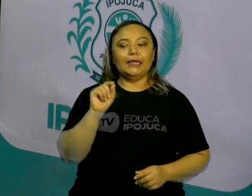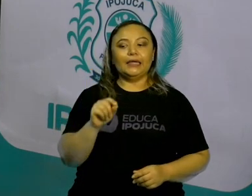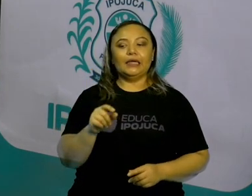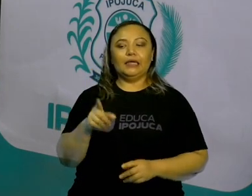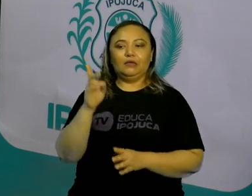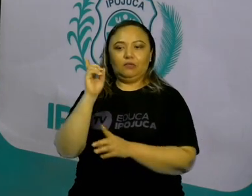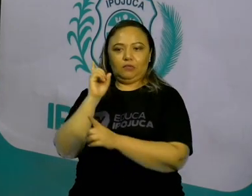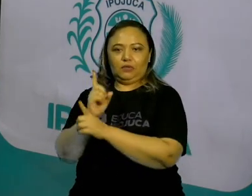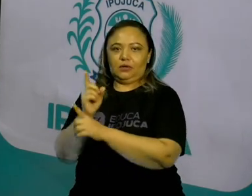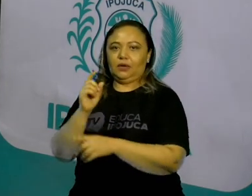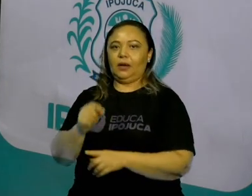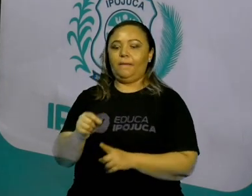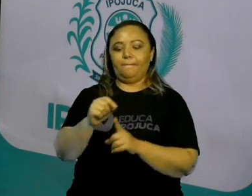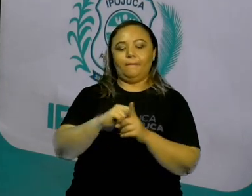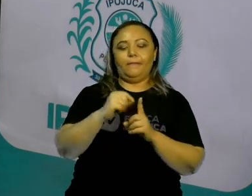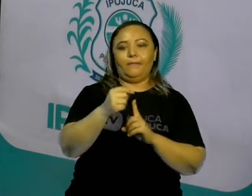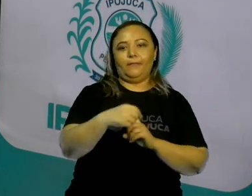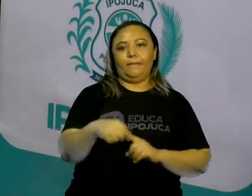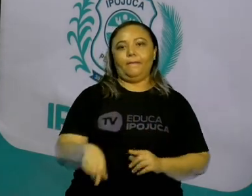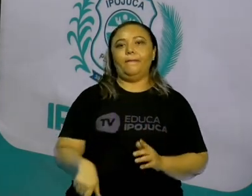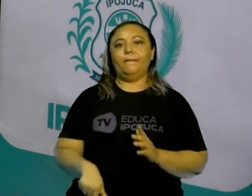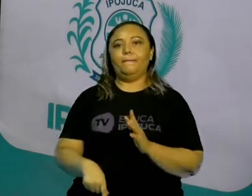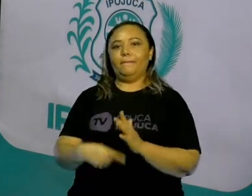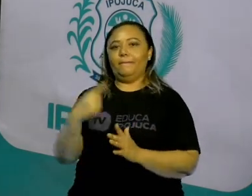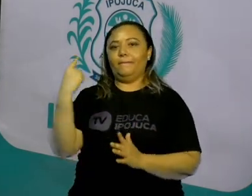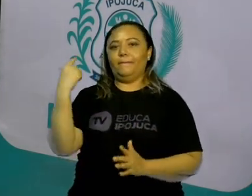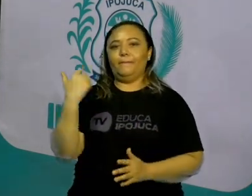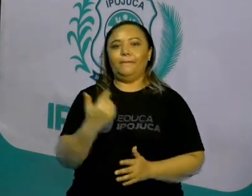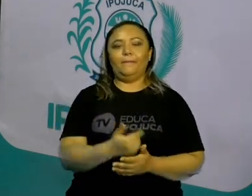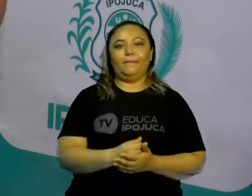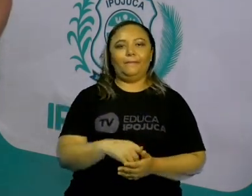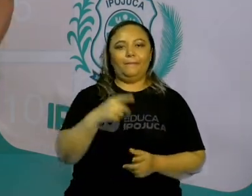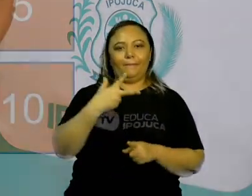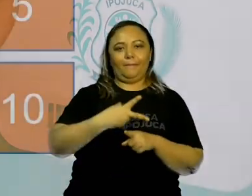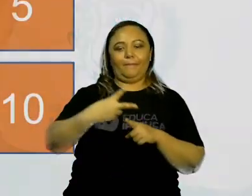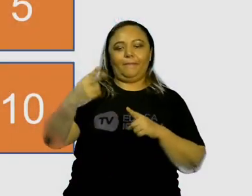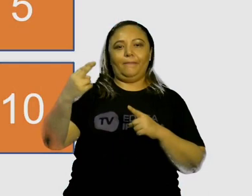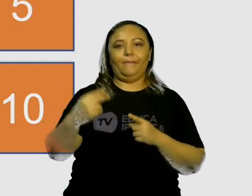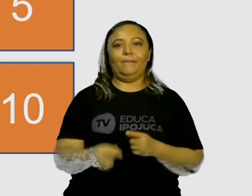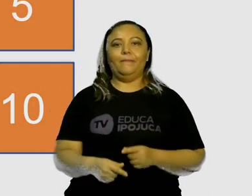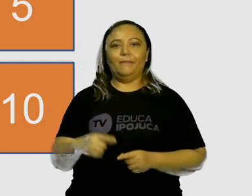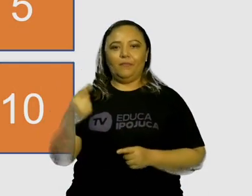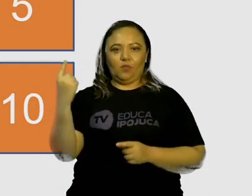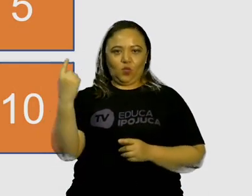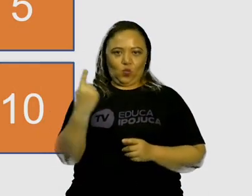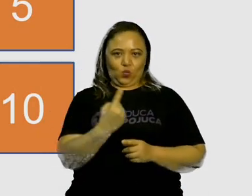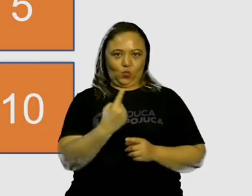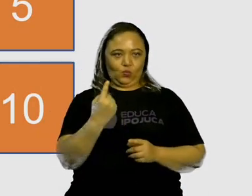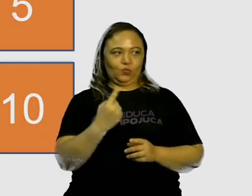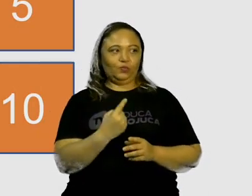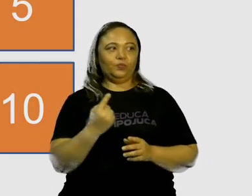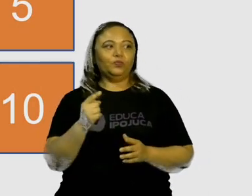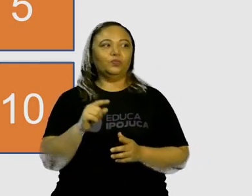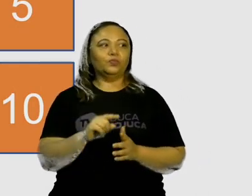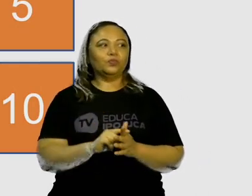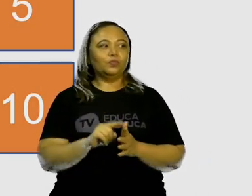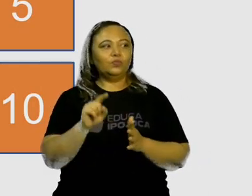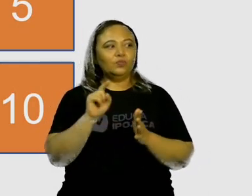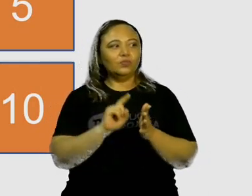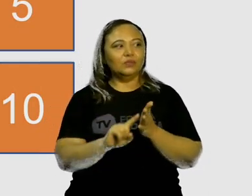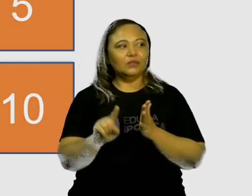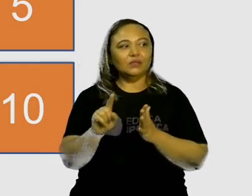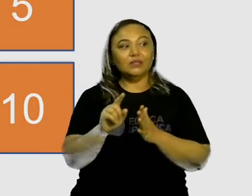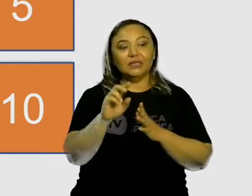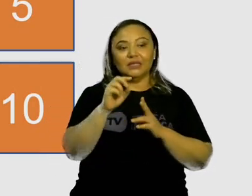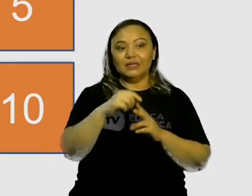tá certo? Então vamos lá. Quadro inicial é esse aqui, a etapa número 1. E eu estou deixando para vocês aí.